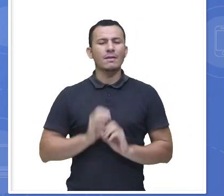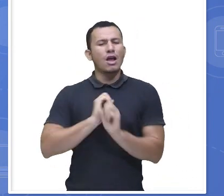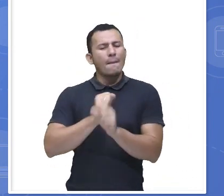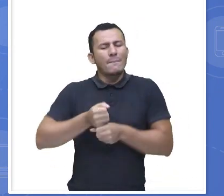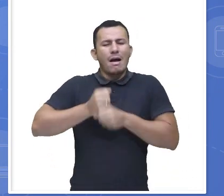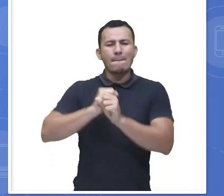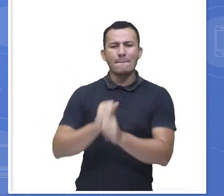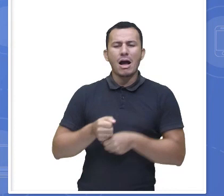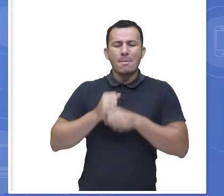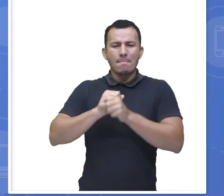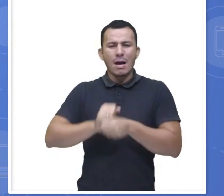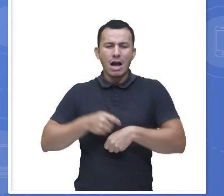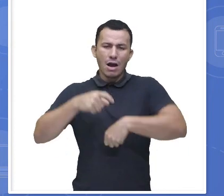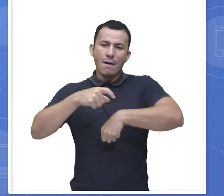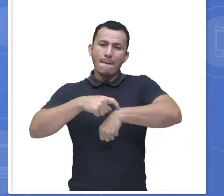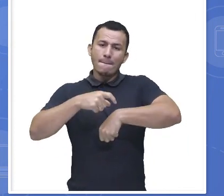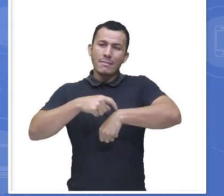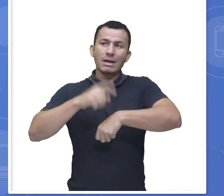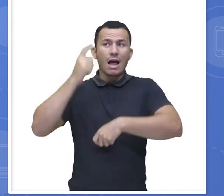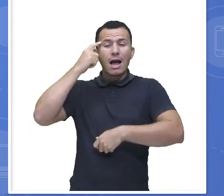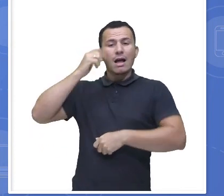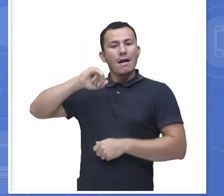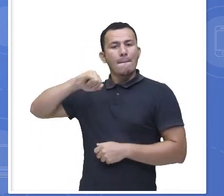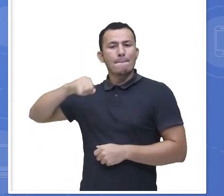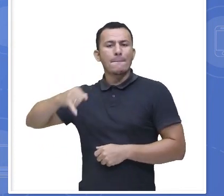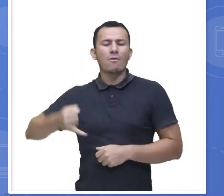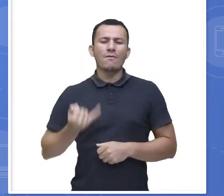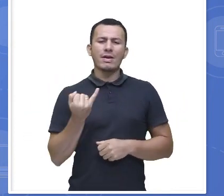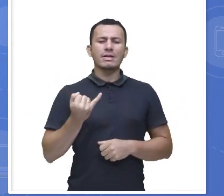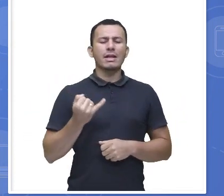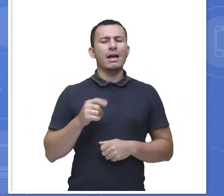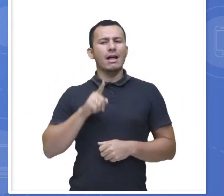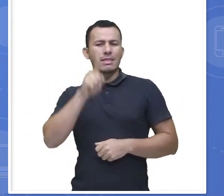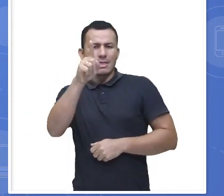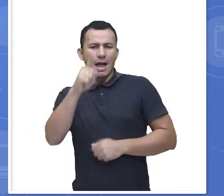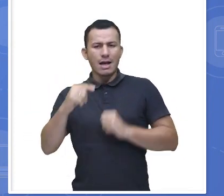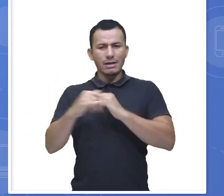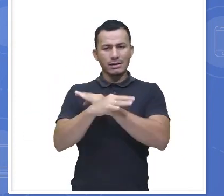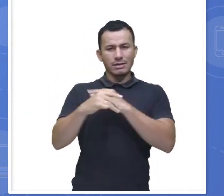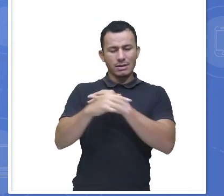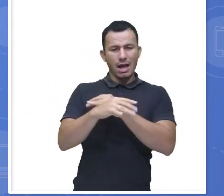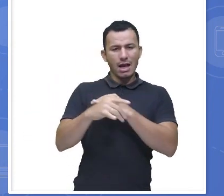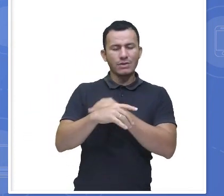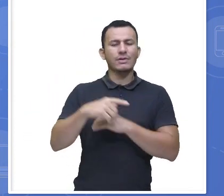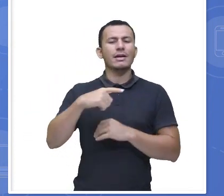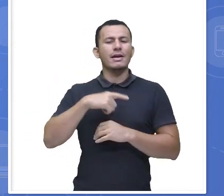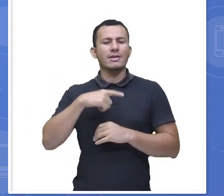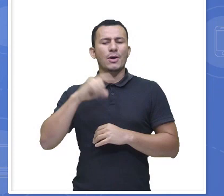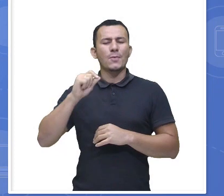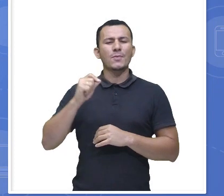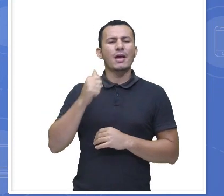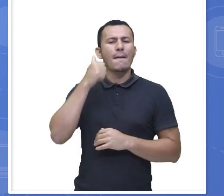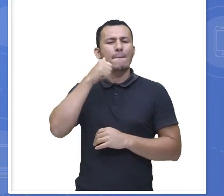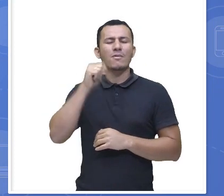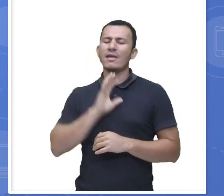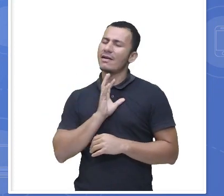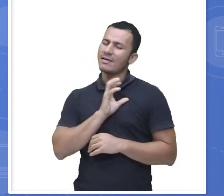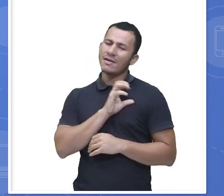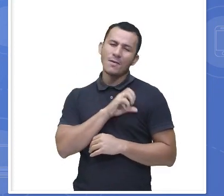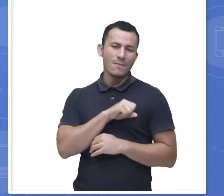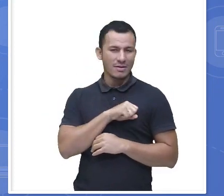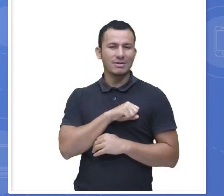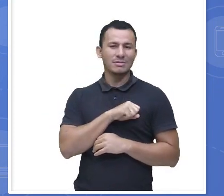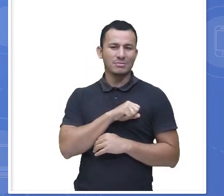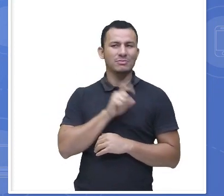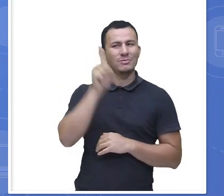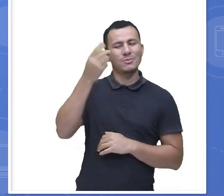propósito de unir o útil ao agradável, pois a Narquilópolis era também o berço da minha amada e bela